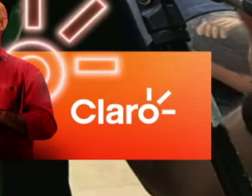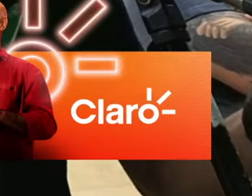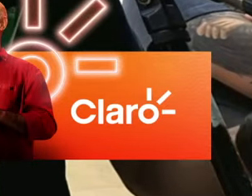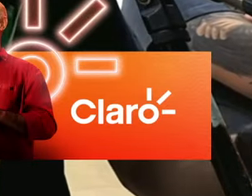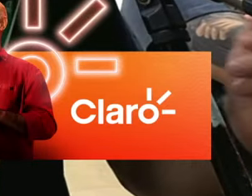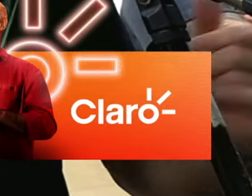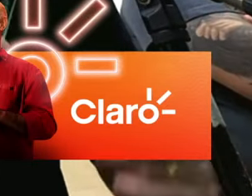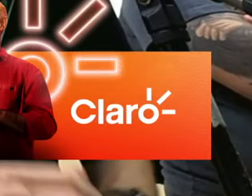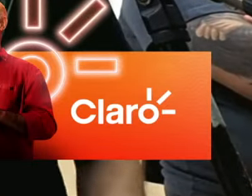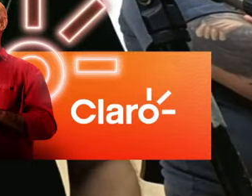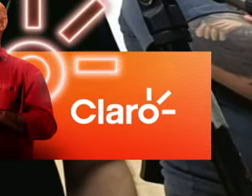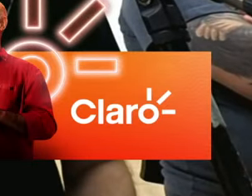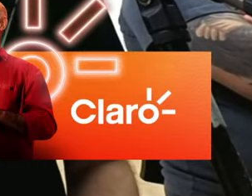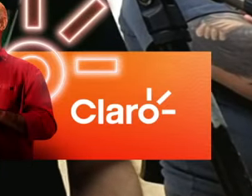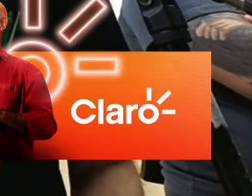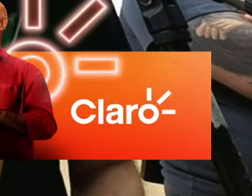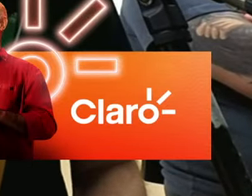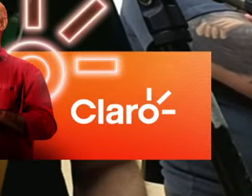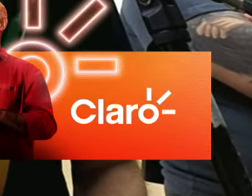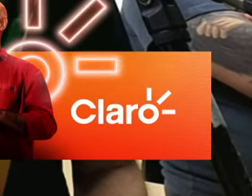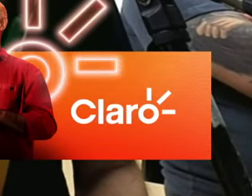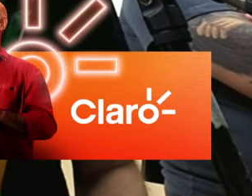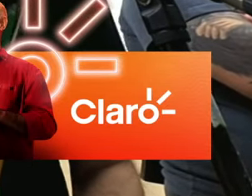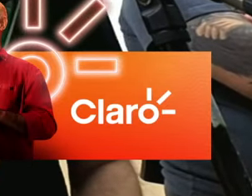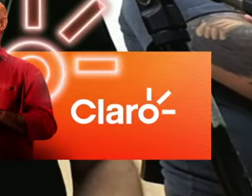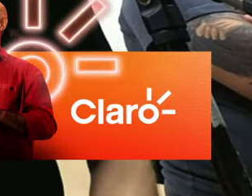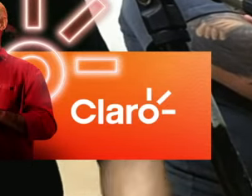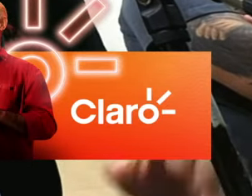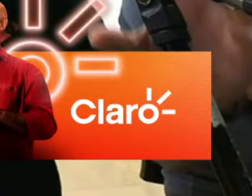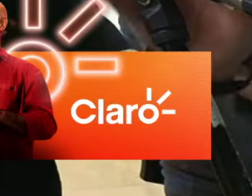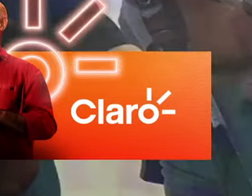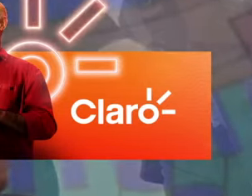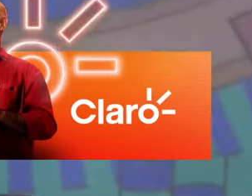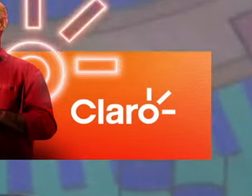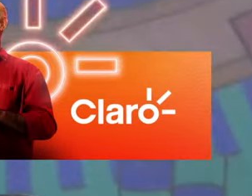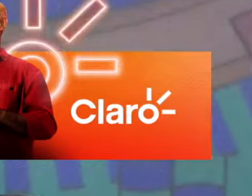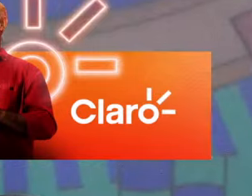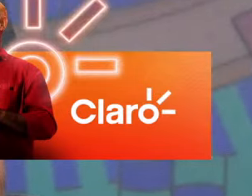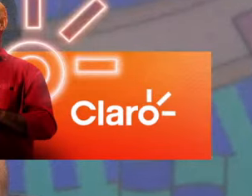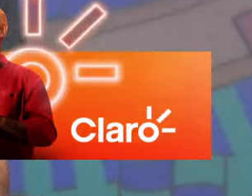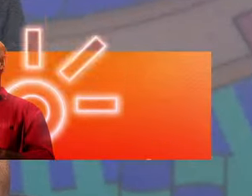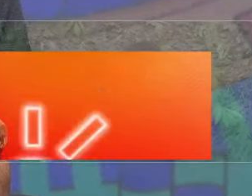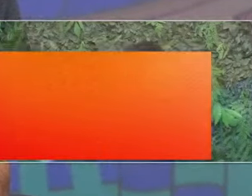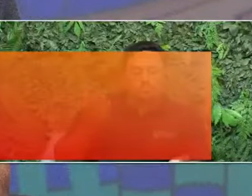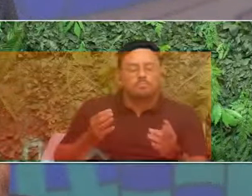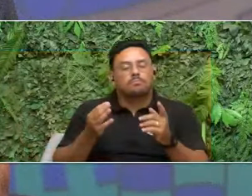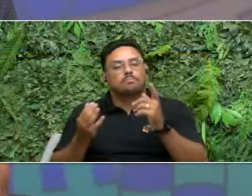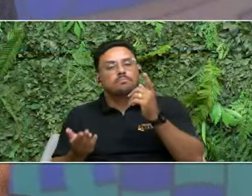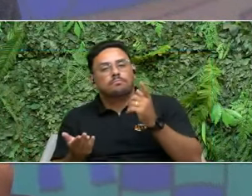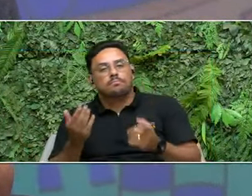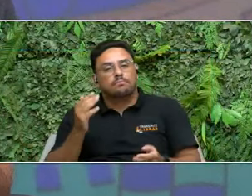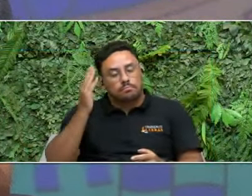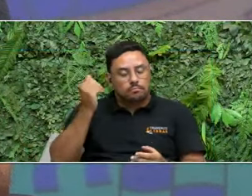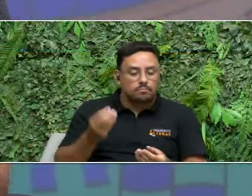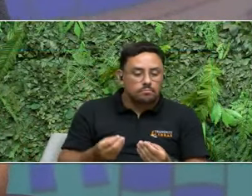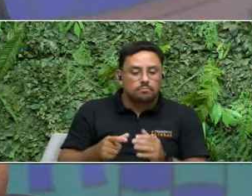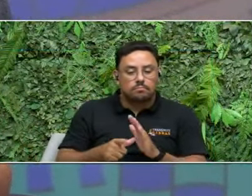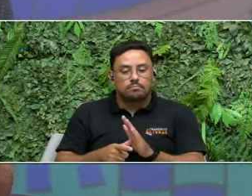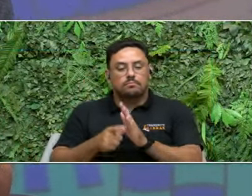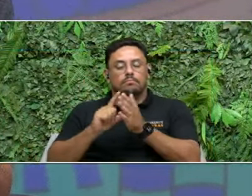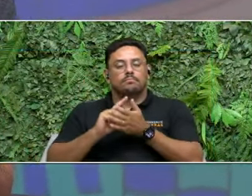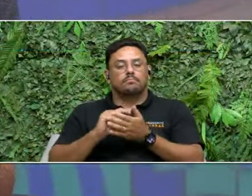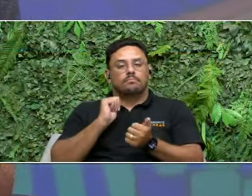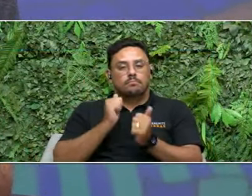minutos temos uma decisão em aberto bebê pra gente ter um termômetro da galera não é antes do jogo